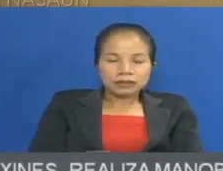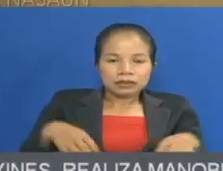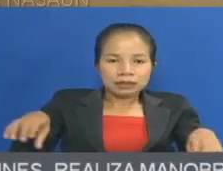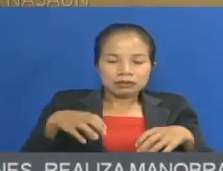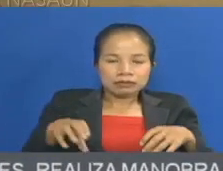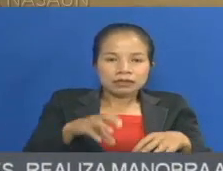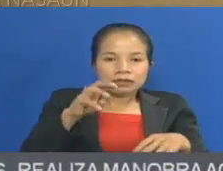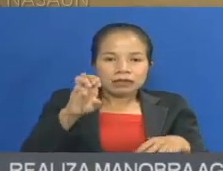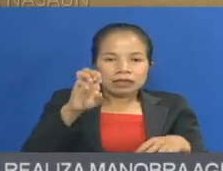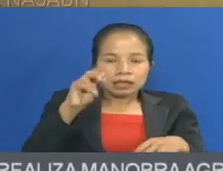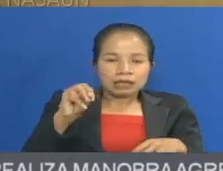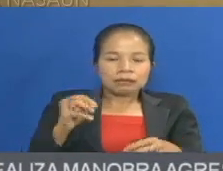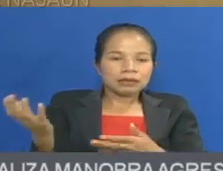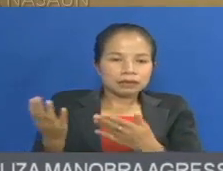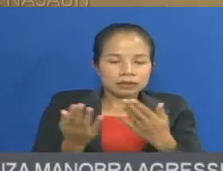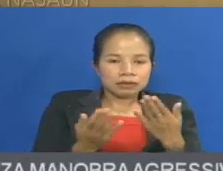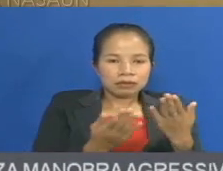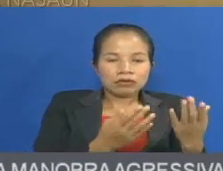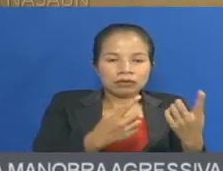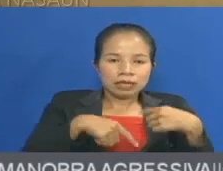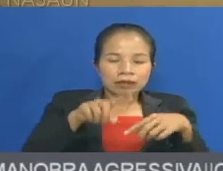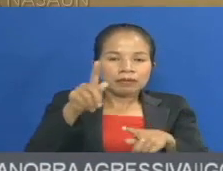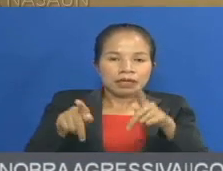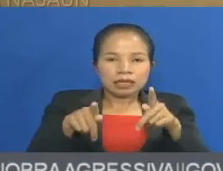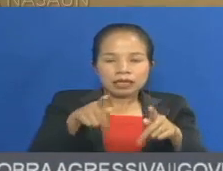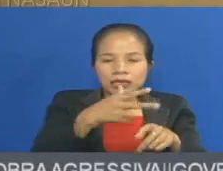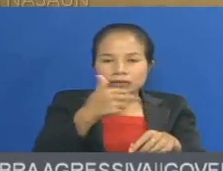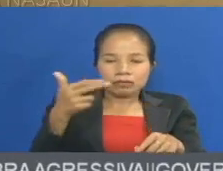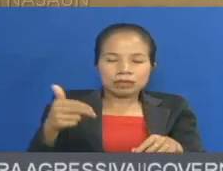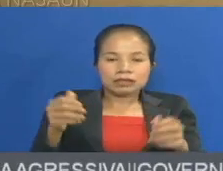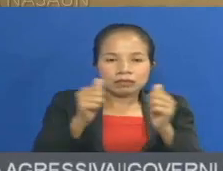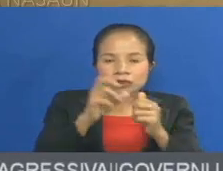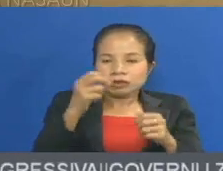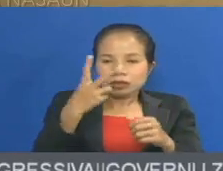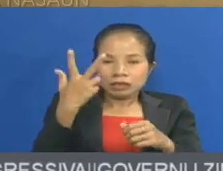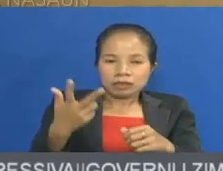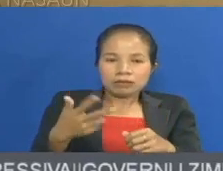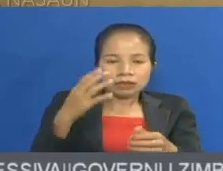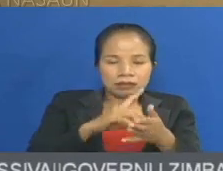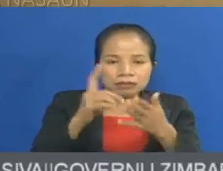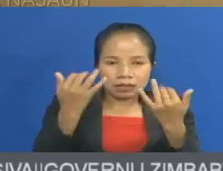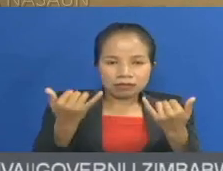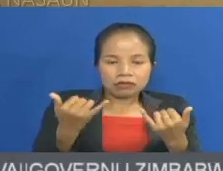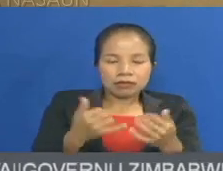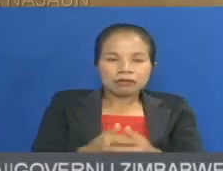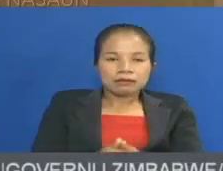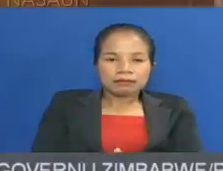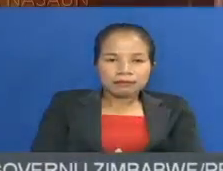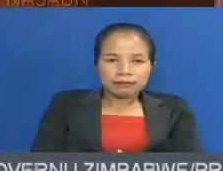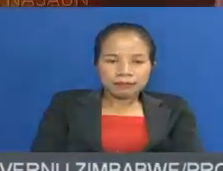Serviço Migração serralou deportação para cidadão Indonésia na Insanulo Resintolo e a semana de.